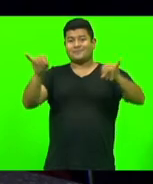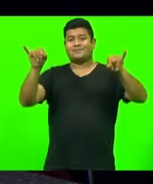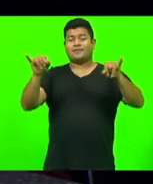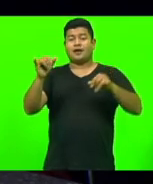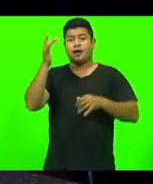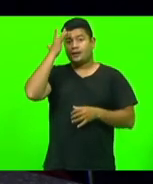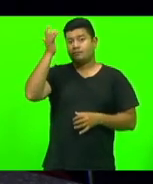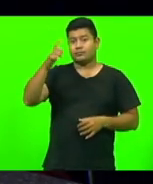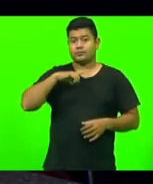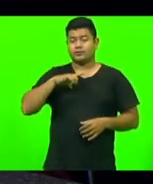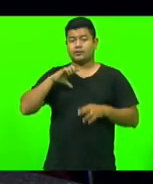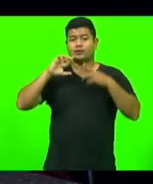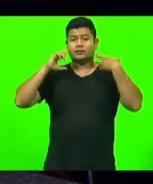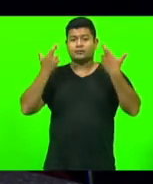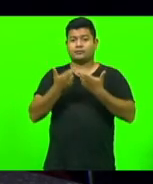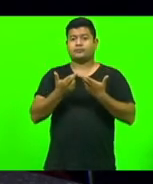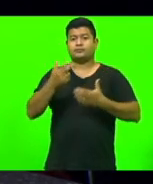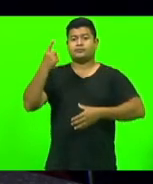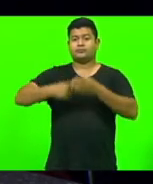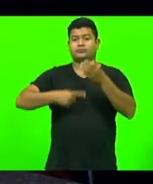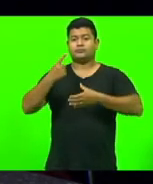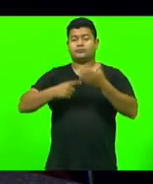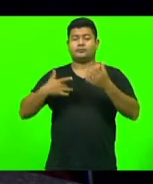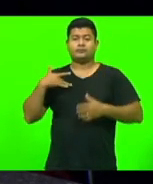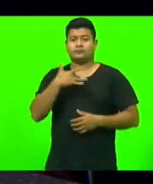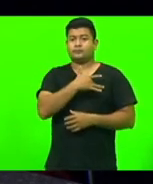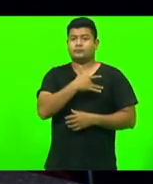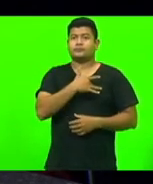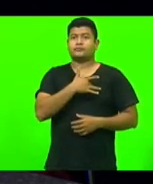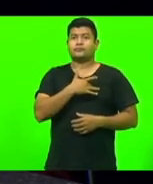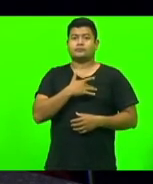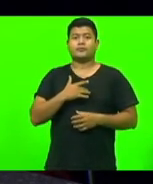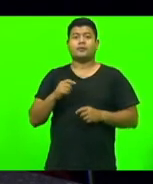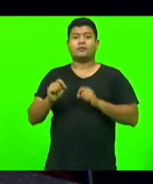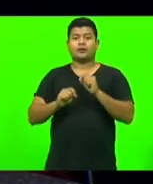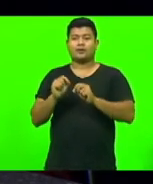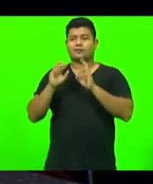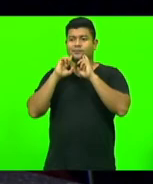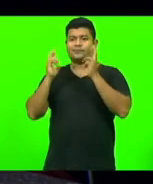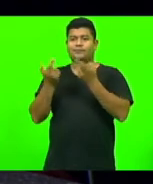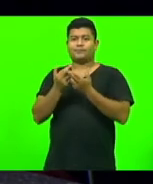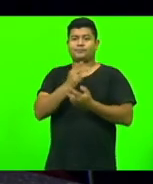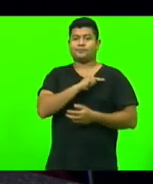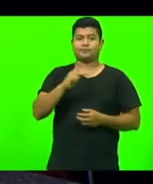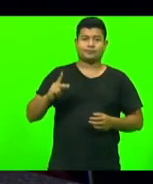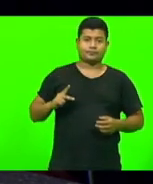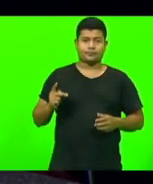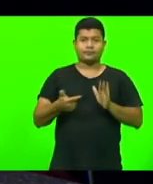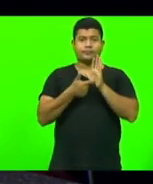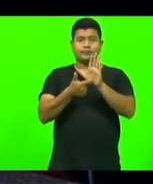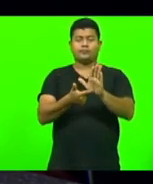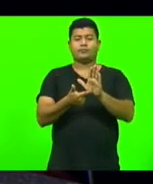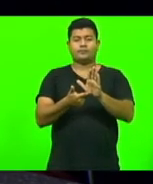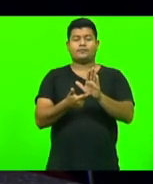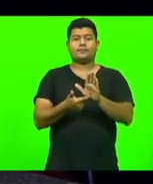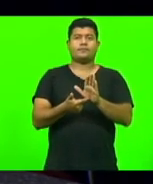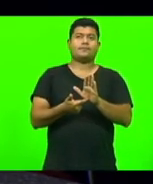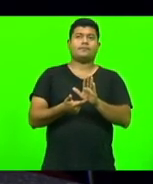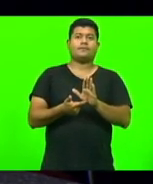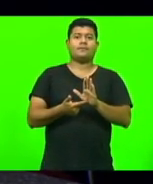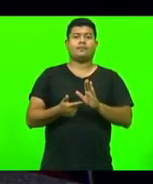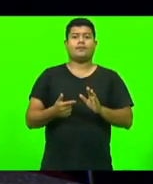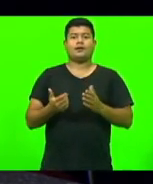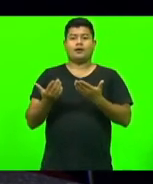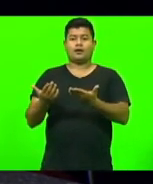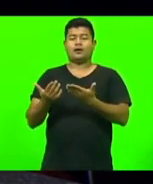reunião da Comissão de Saúde, a audiência pública para apresentação de prestação de